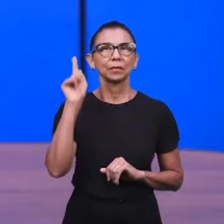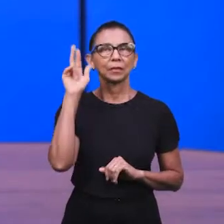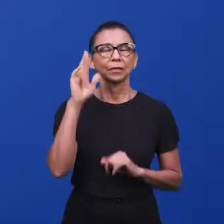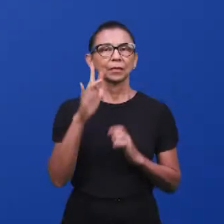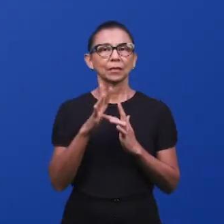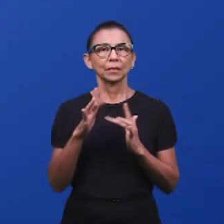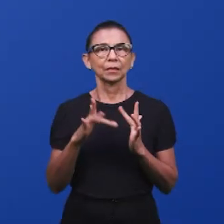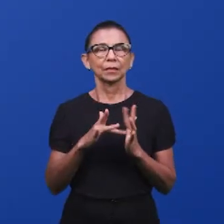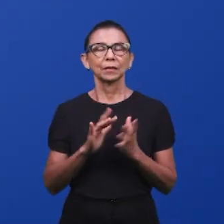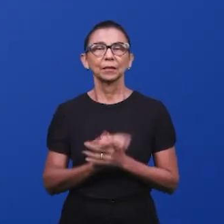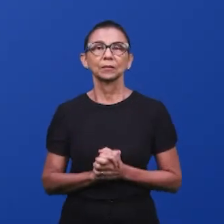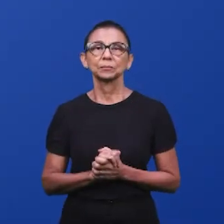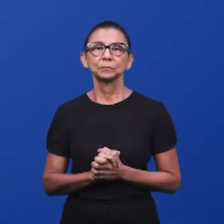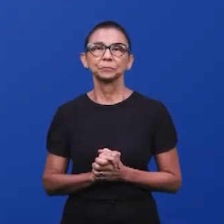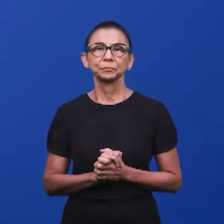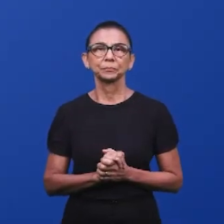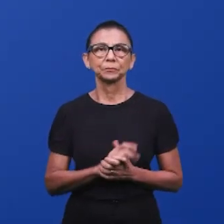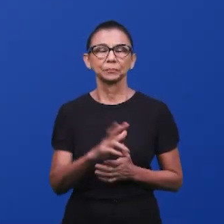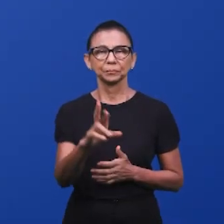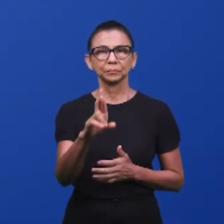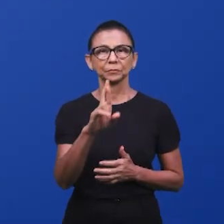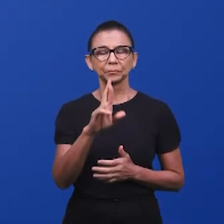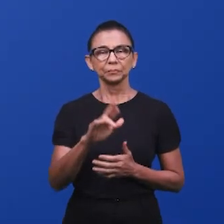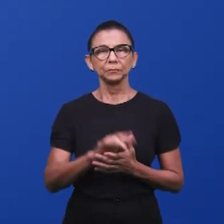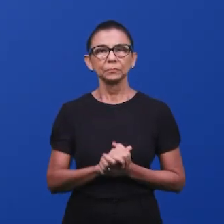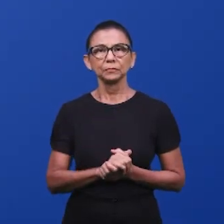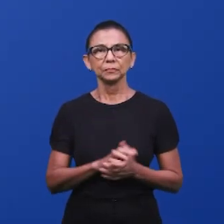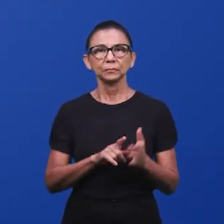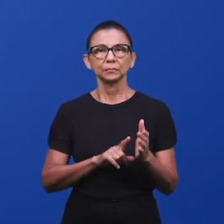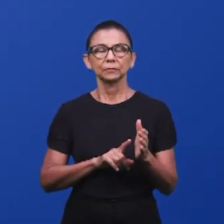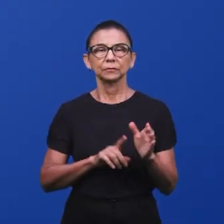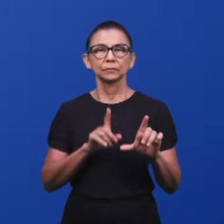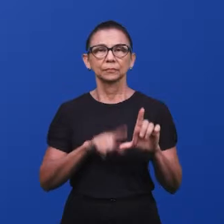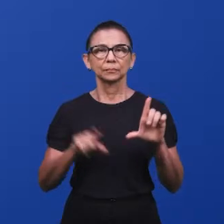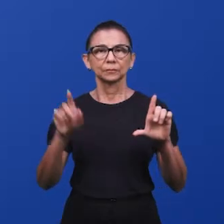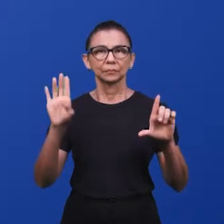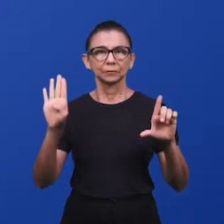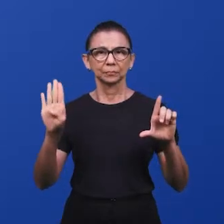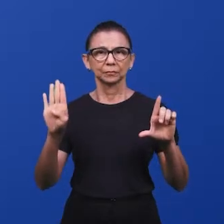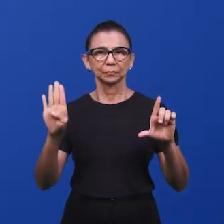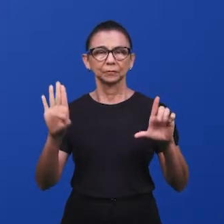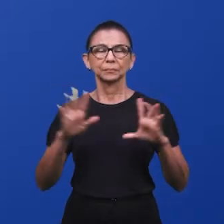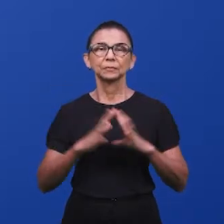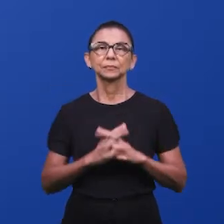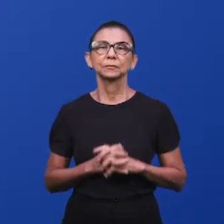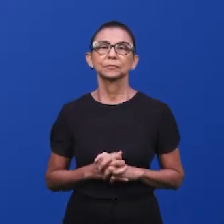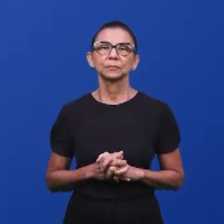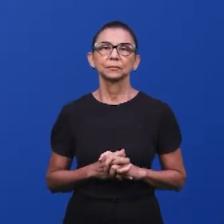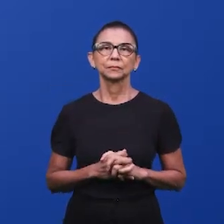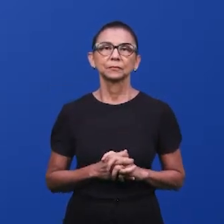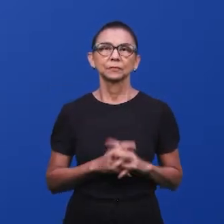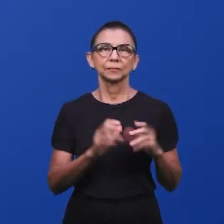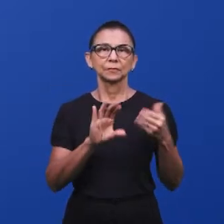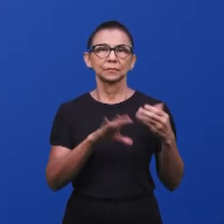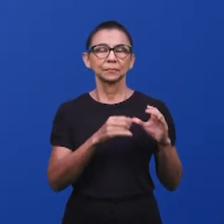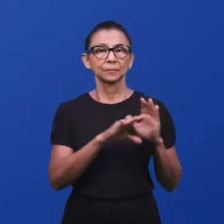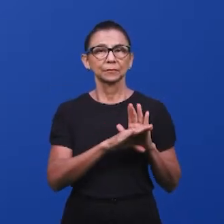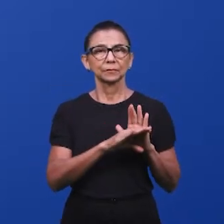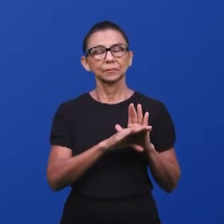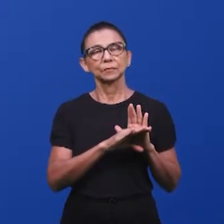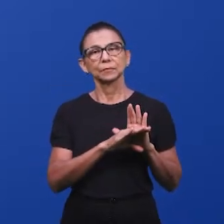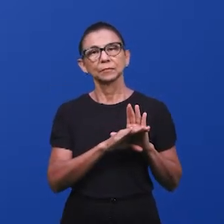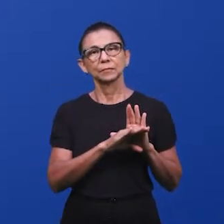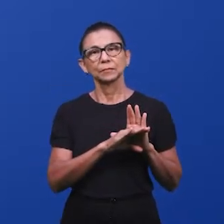irmã. Pai do Senhor a todos, estou aqui para responder a pergunta B, que encontra-se em